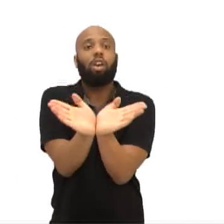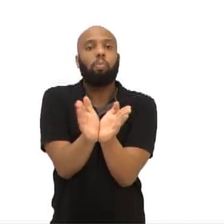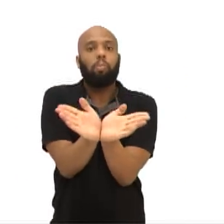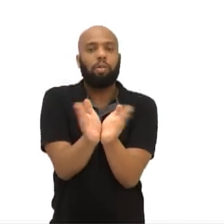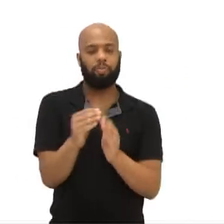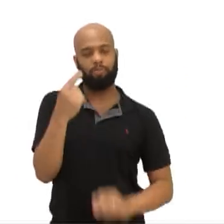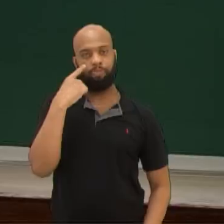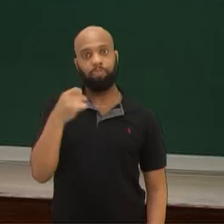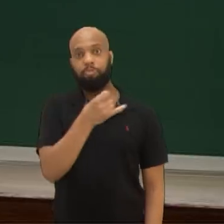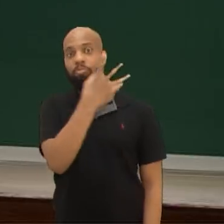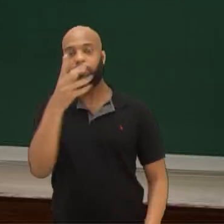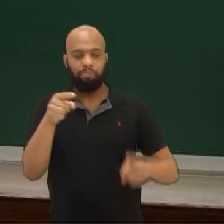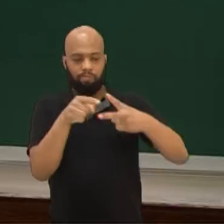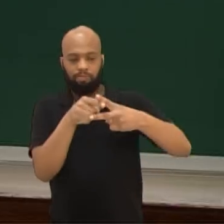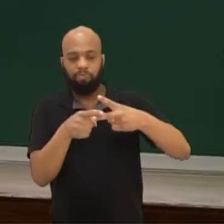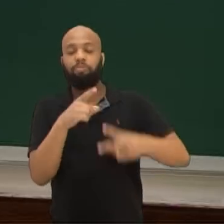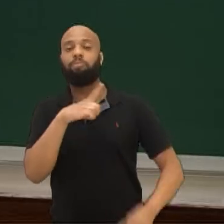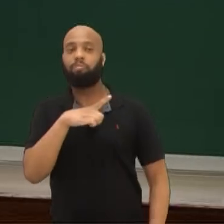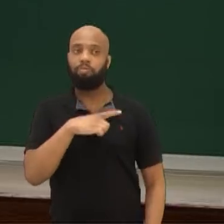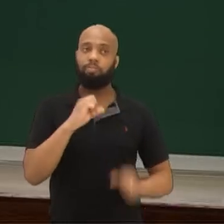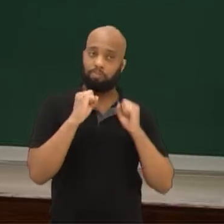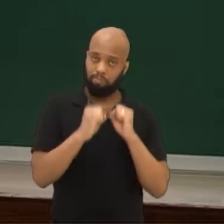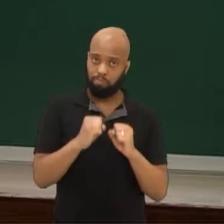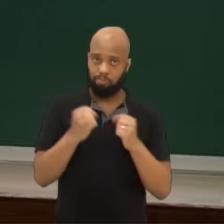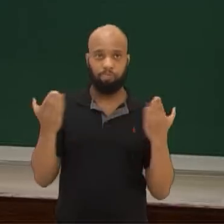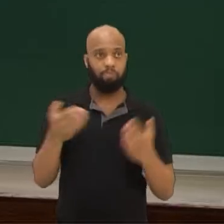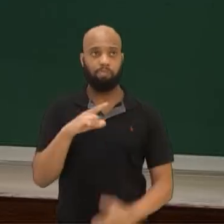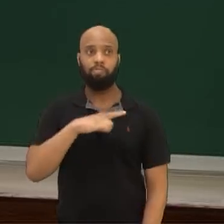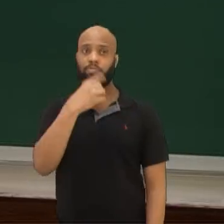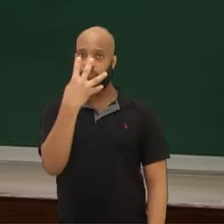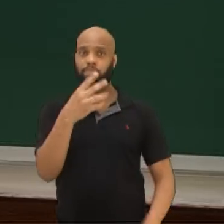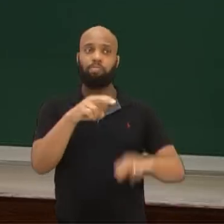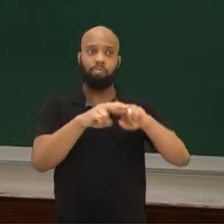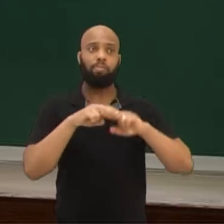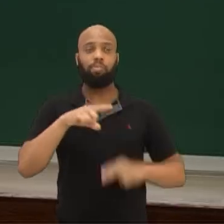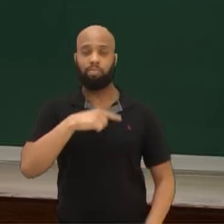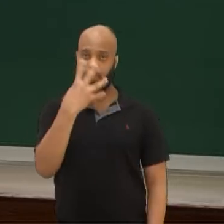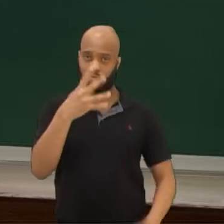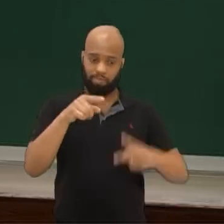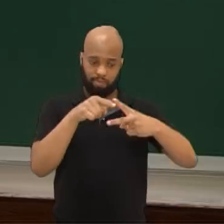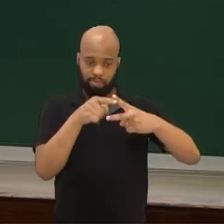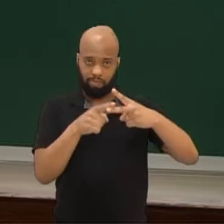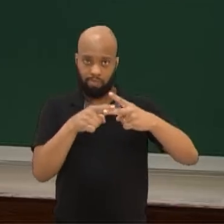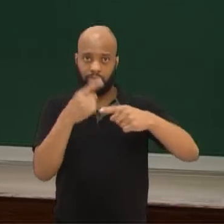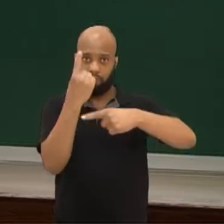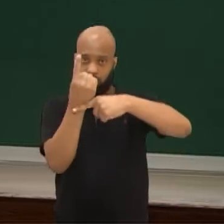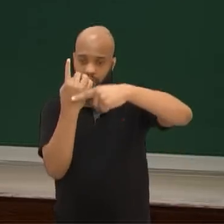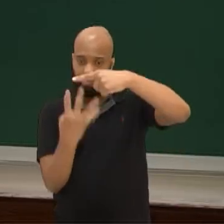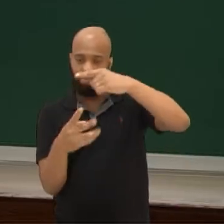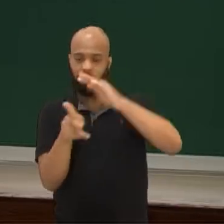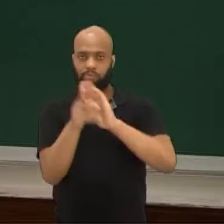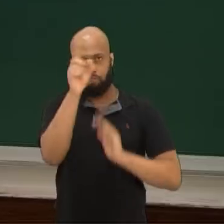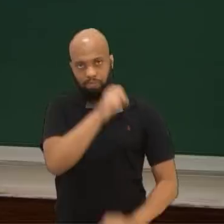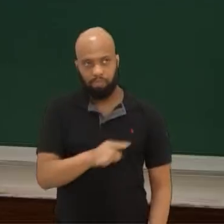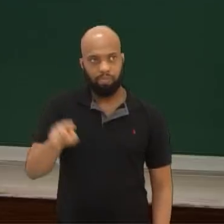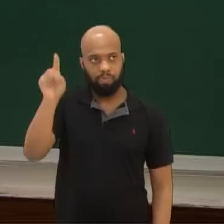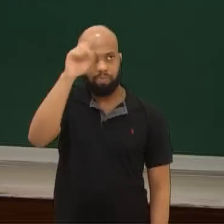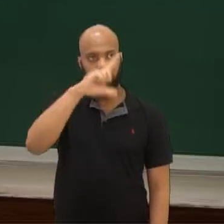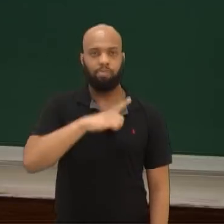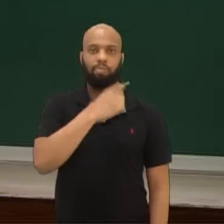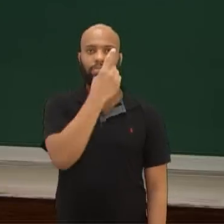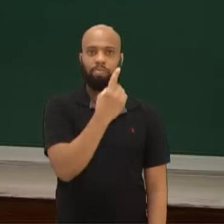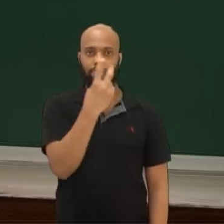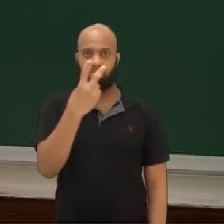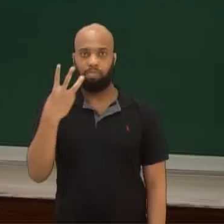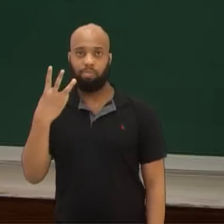olha quantos ângulos que eu passo a ter. Eu posso ter 4. Por isso que eu tenho 4 ângulos de 1/4 da volta. 1, 2,